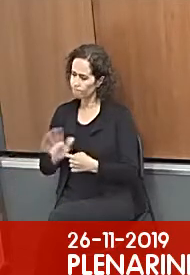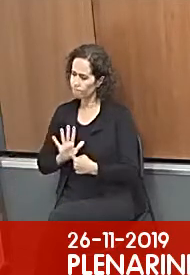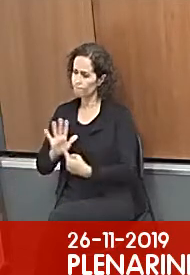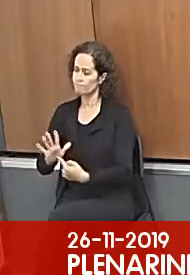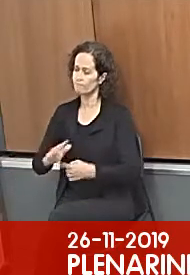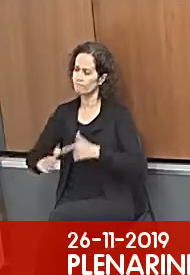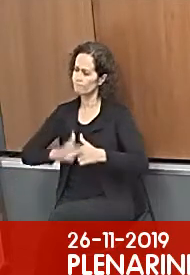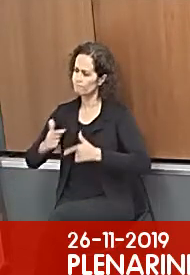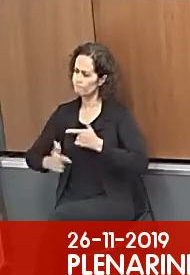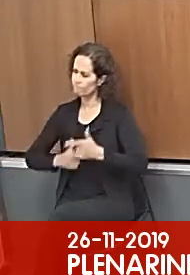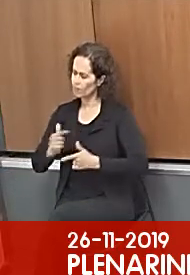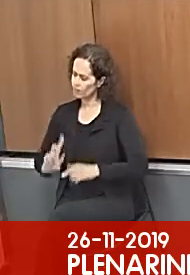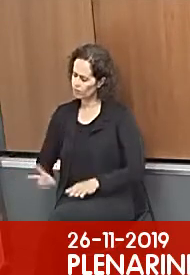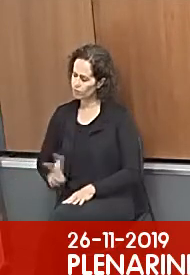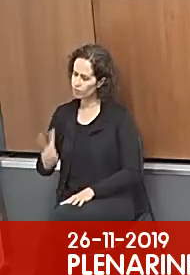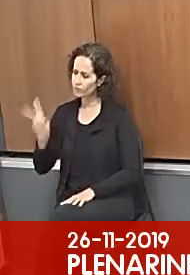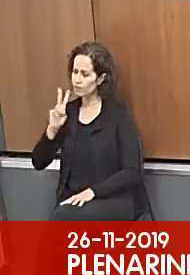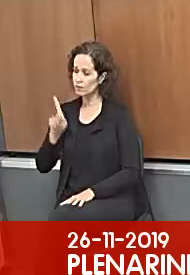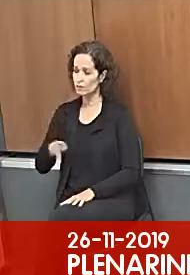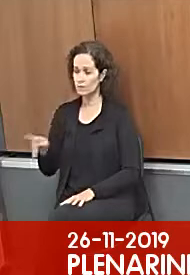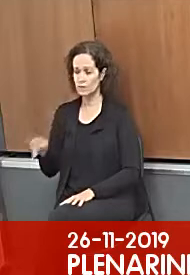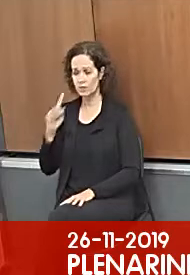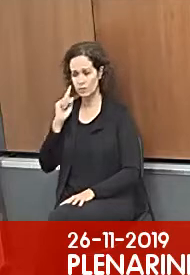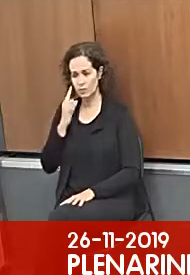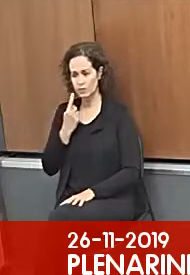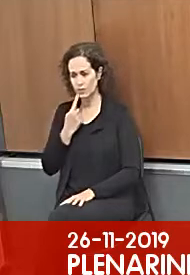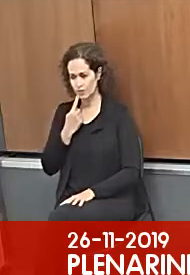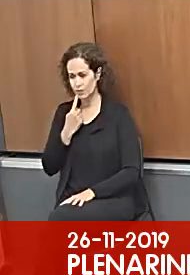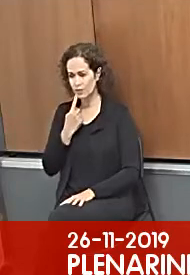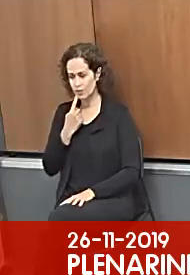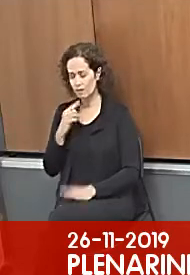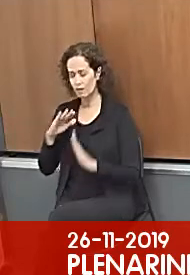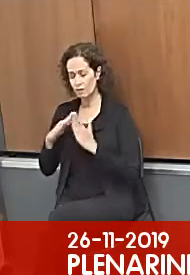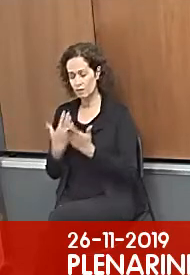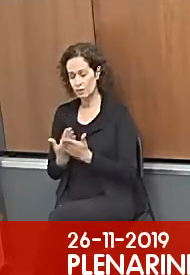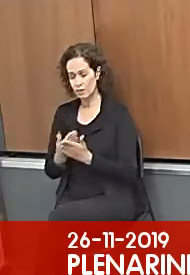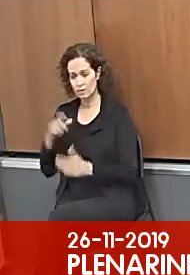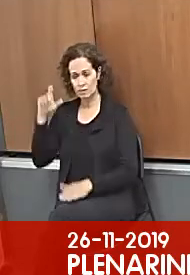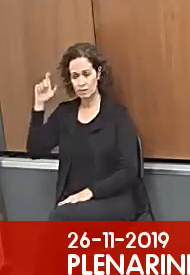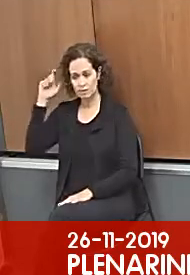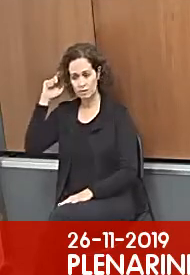e valorizar esses professores surdos. A